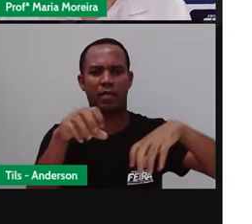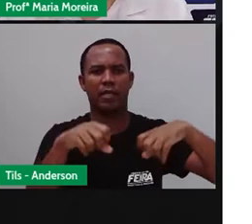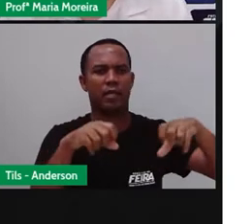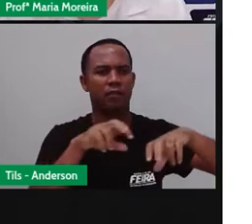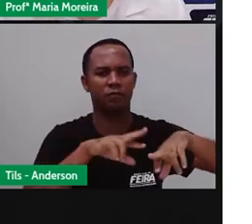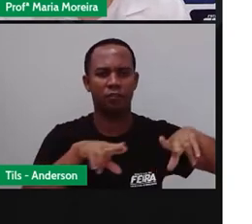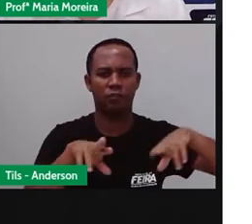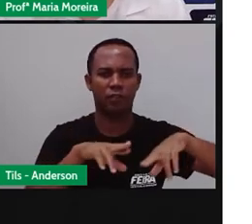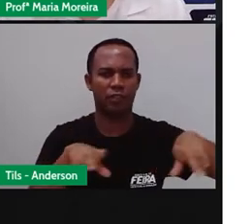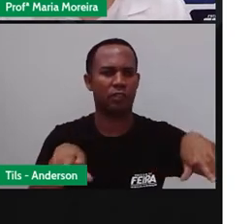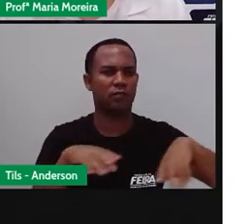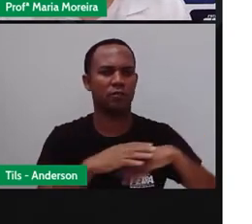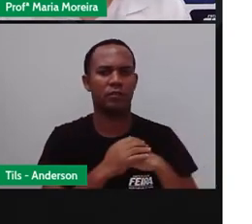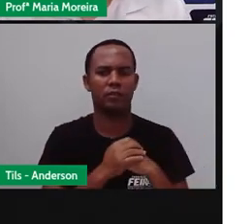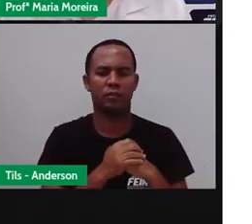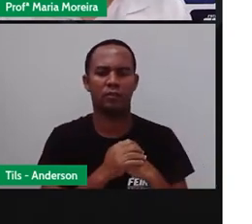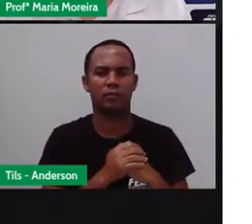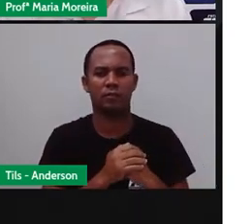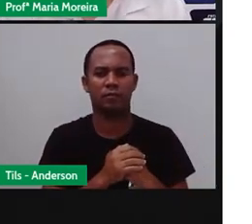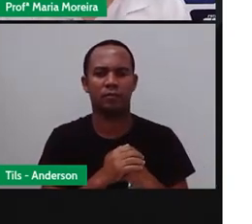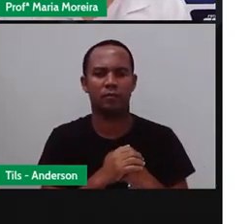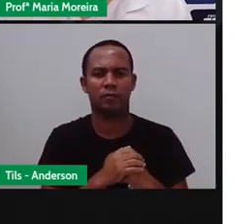Várias e várias consequências, tá?